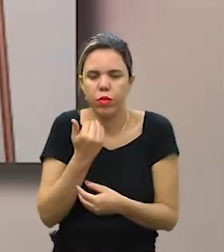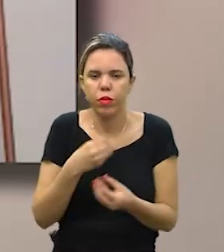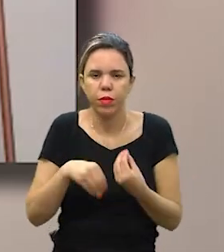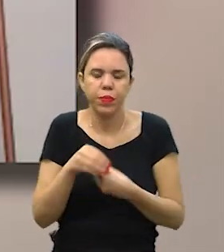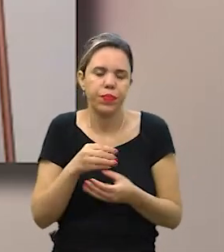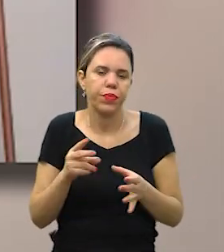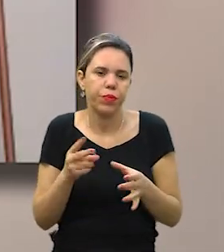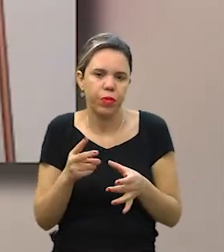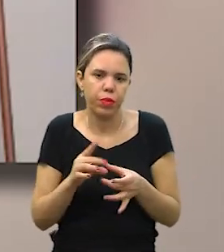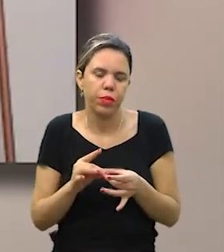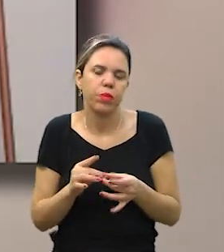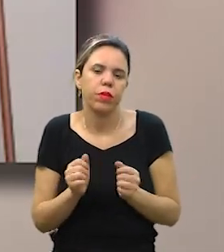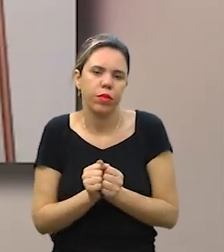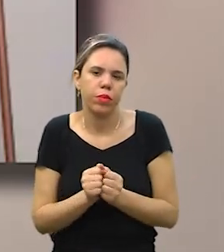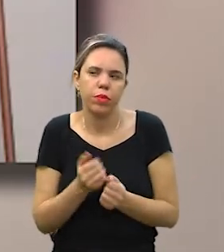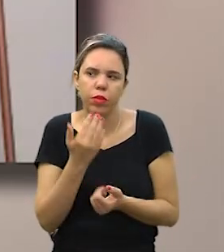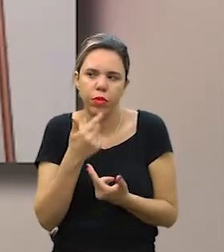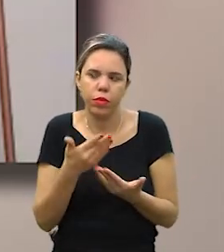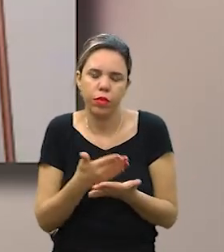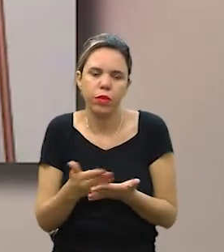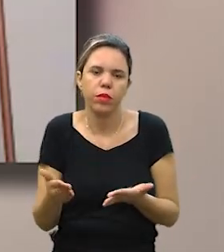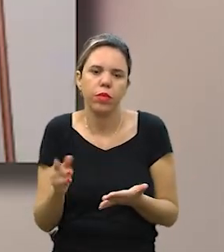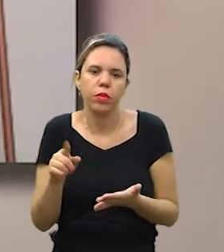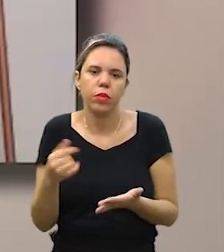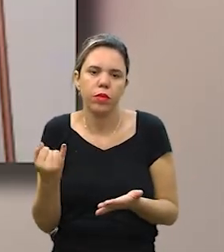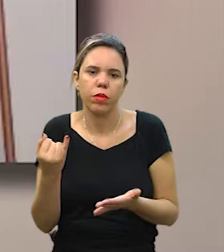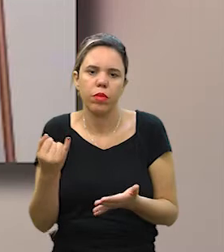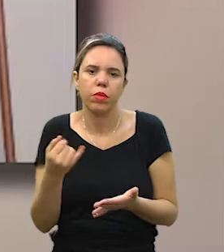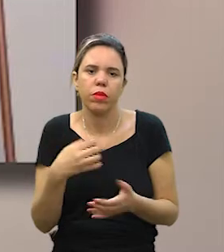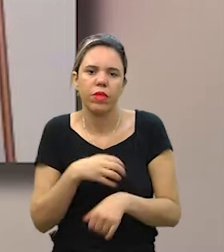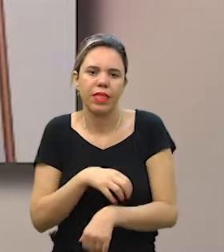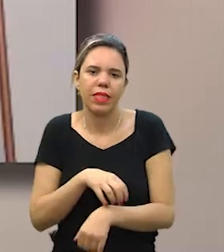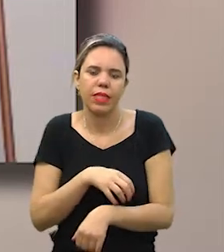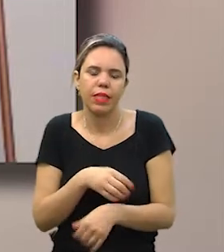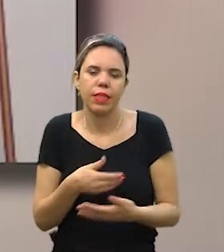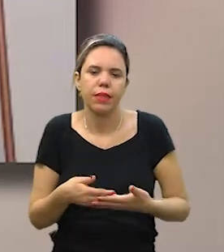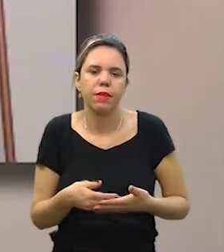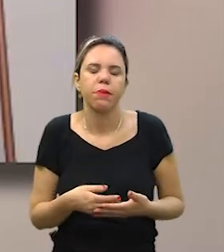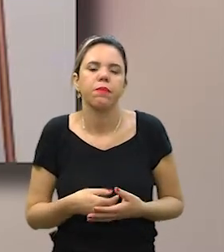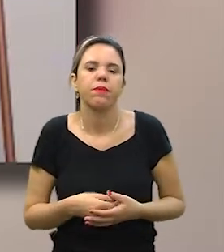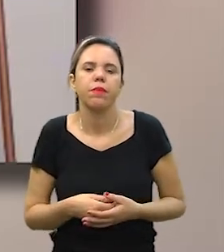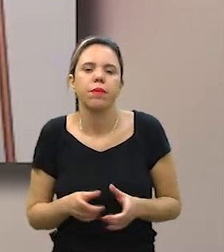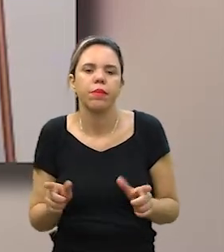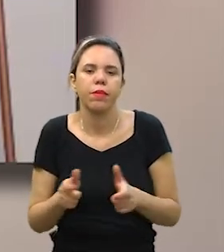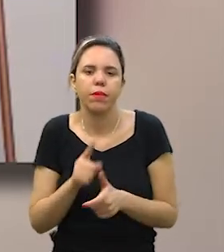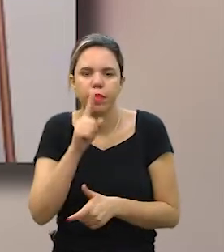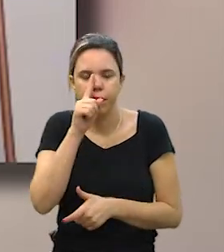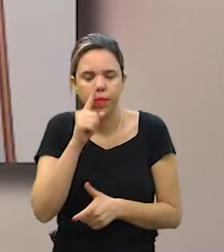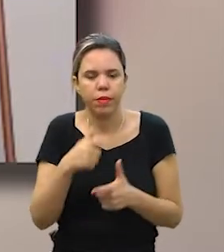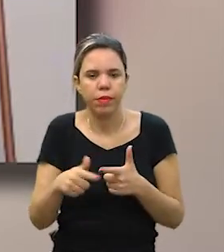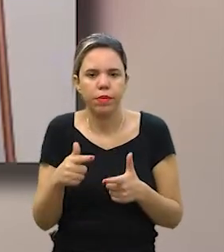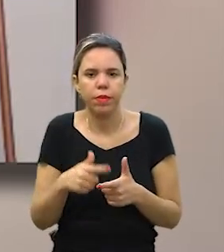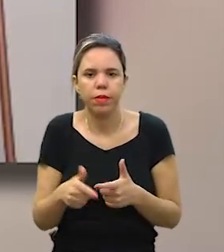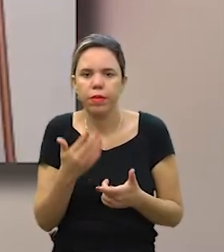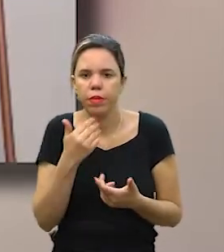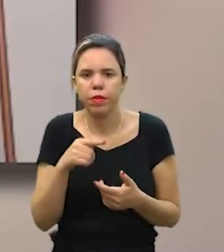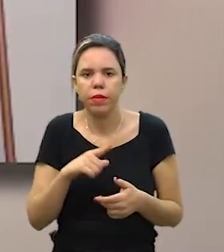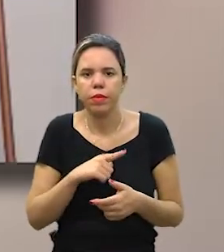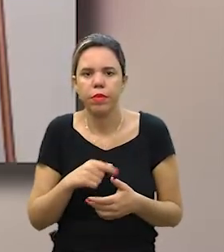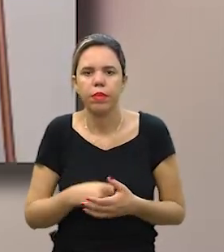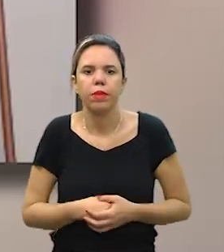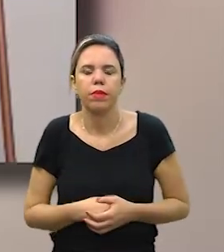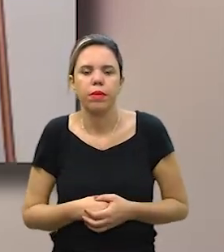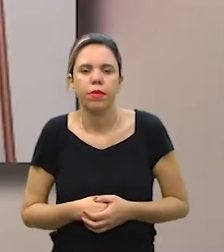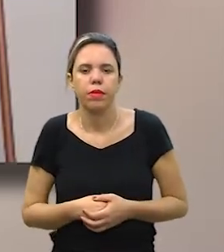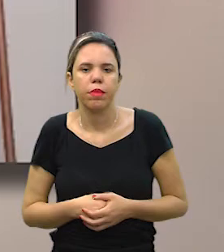antes você inserir esses alimentos considerados mais alérgenos para o bebê, menos risco de intolerância alimentar